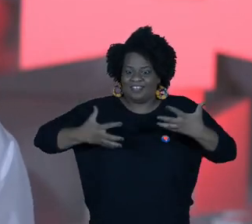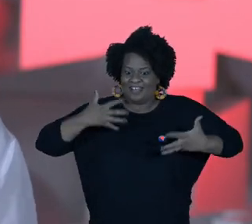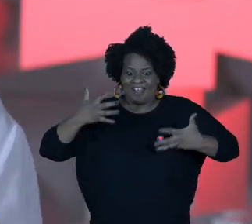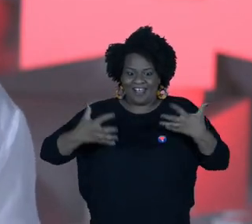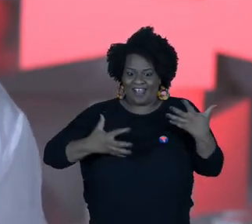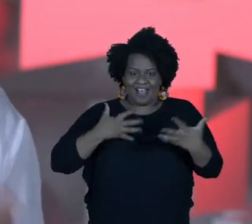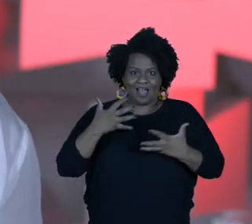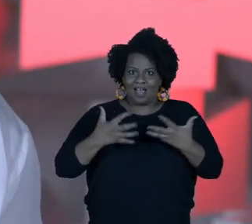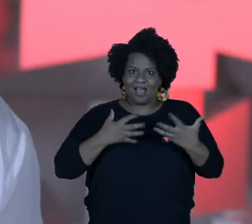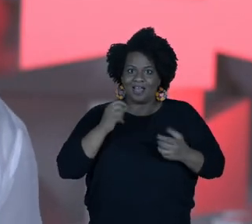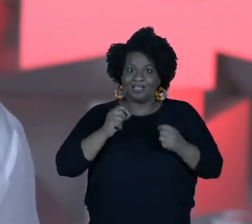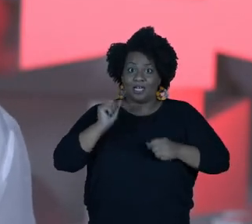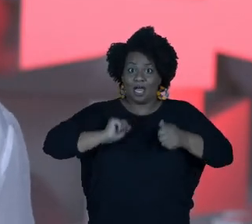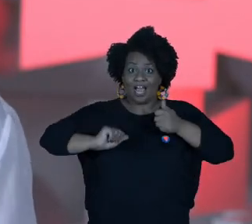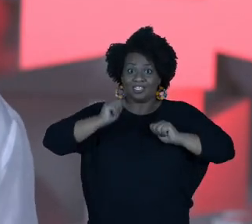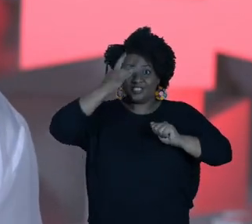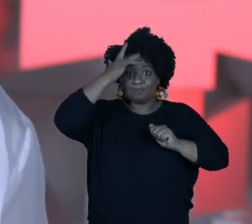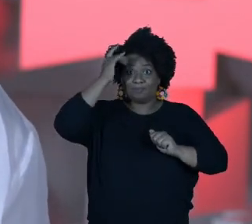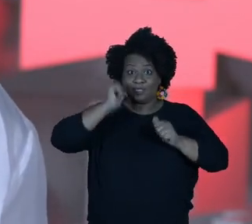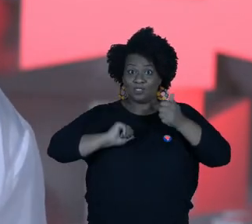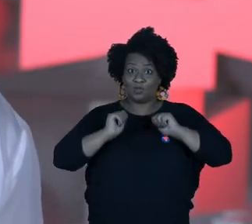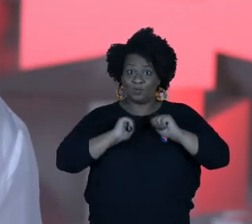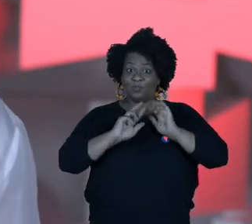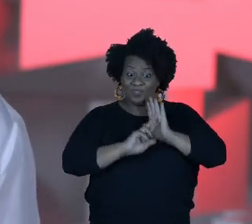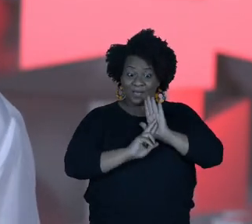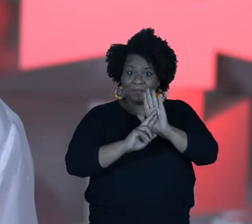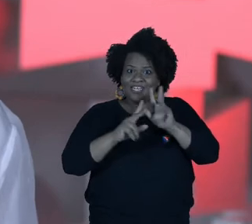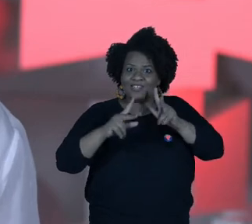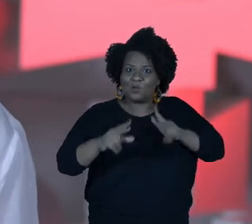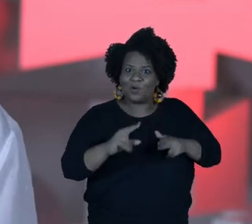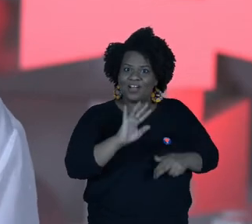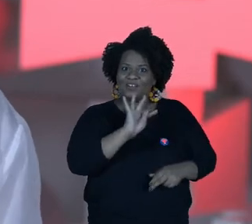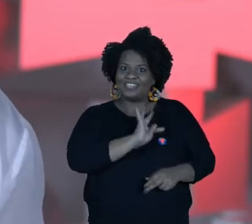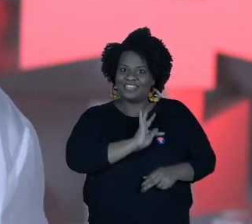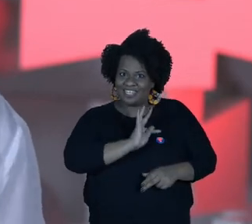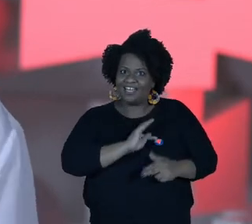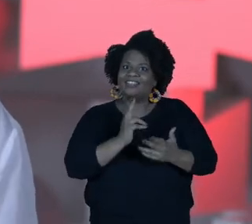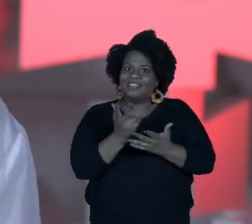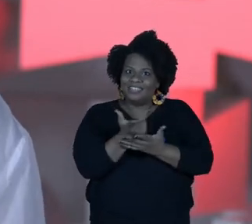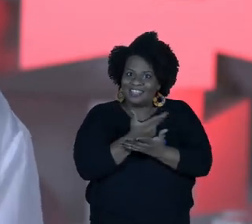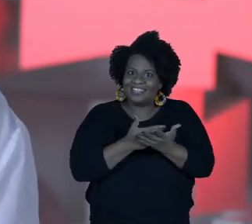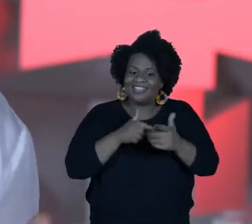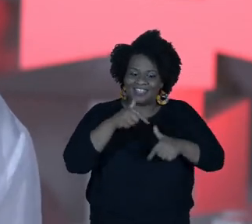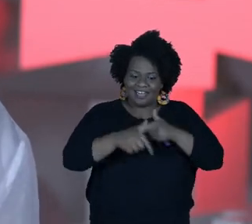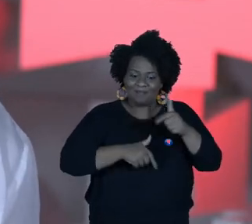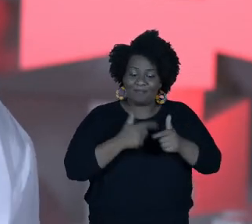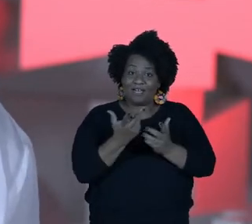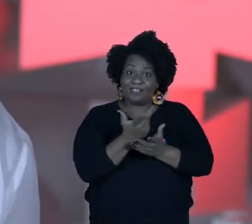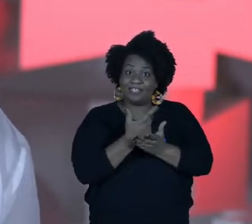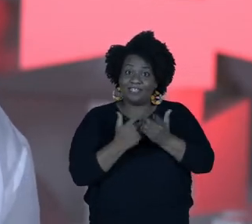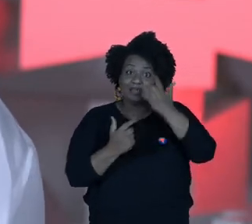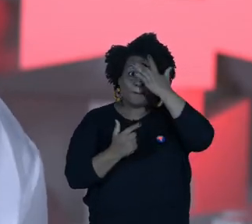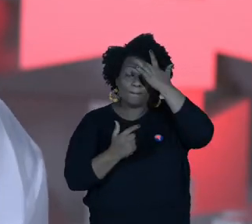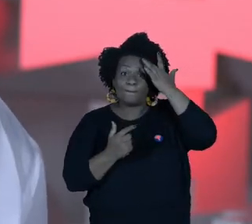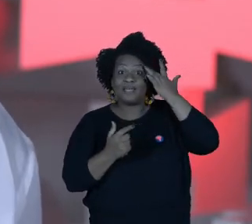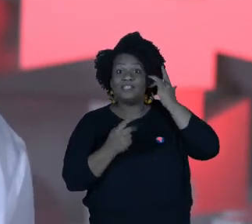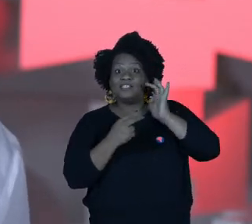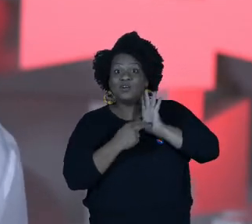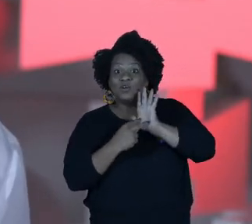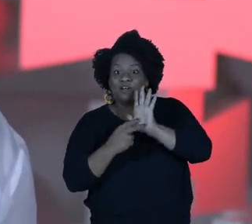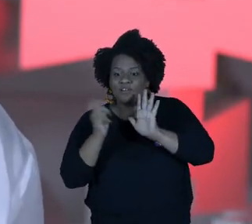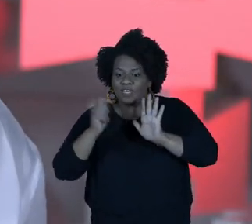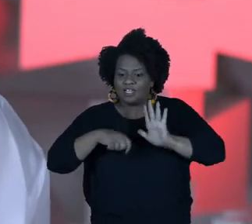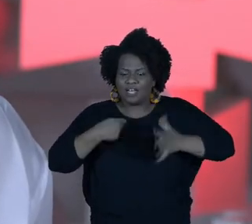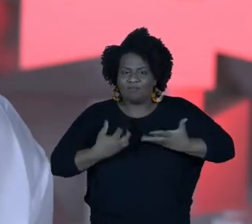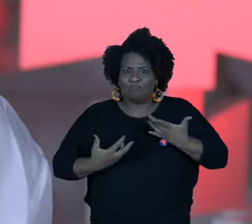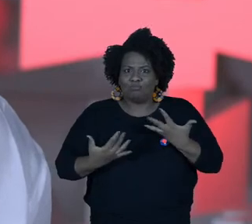artistas representam a técnica nos seus trabalhos. Eles desenham para que as pessoas vejam, saibam dessa